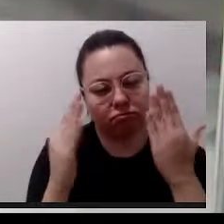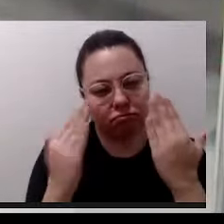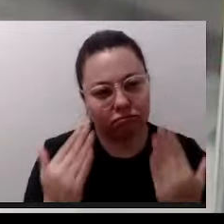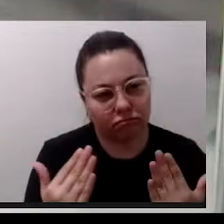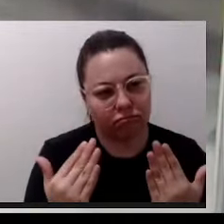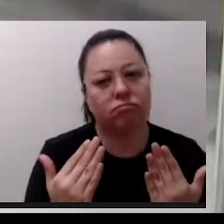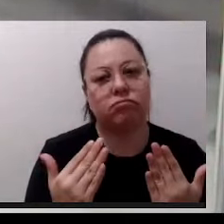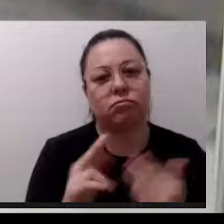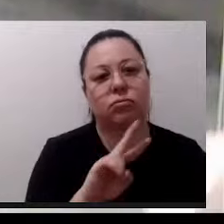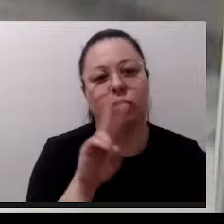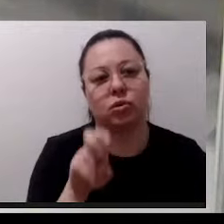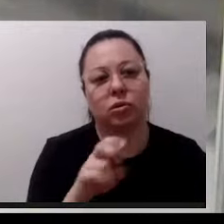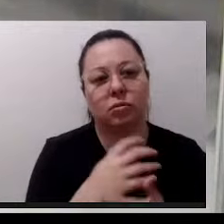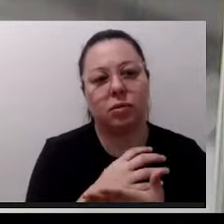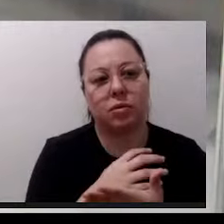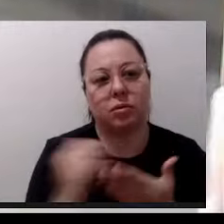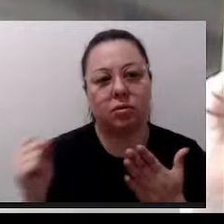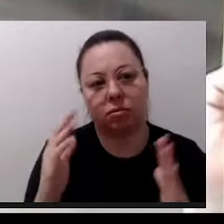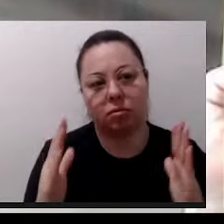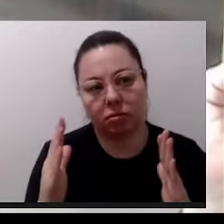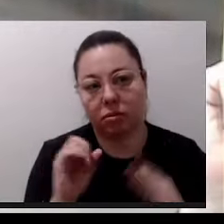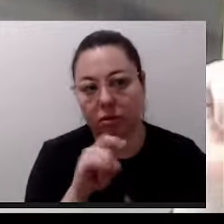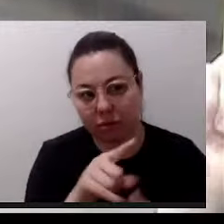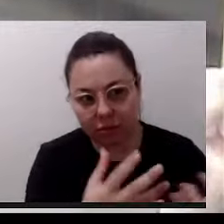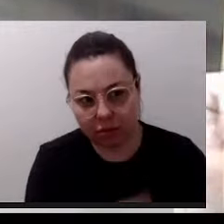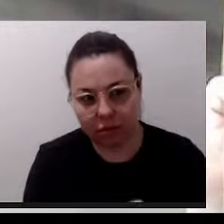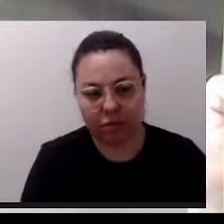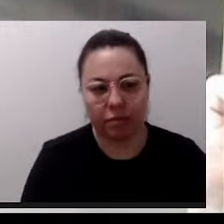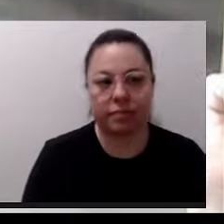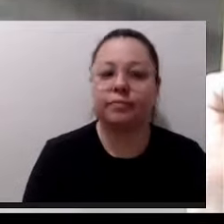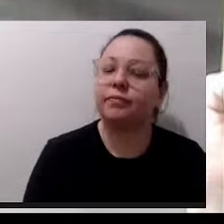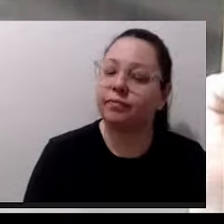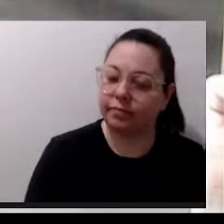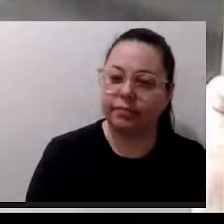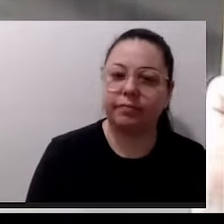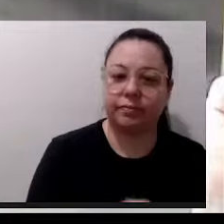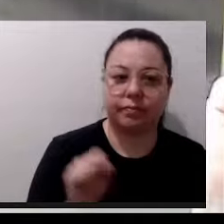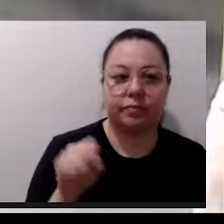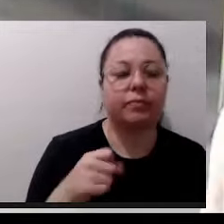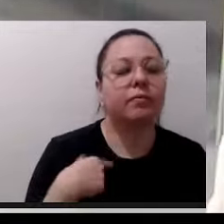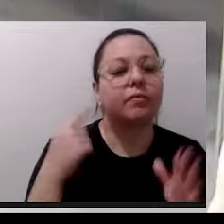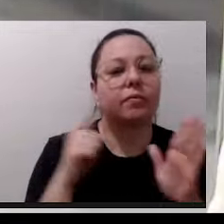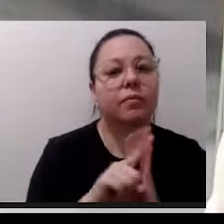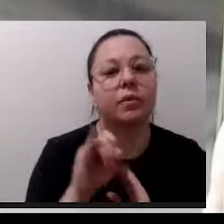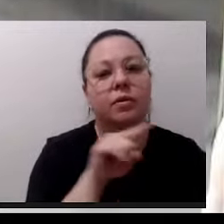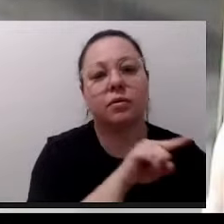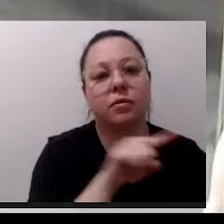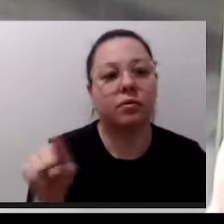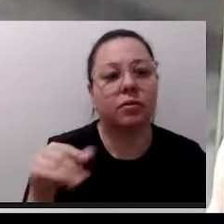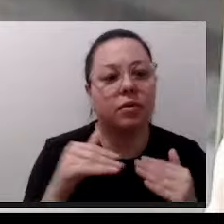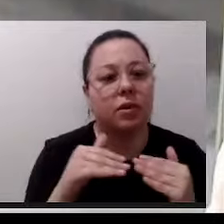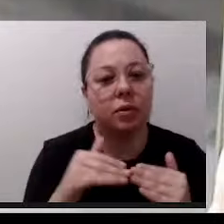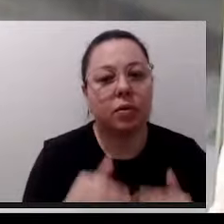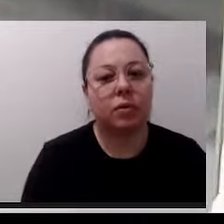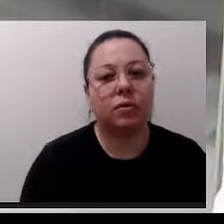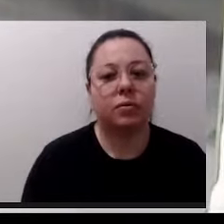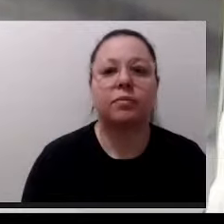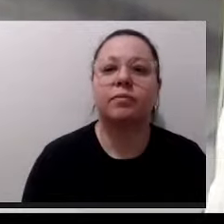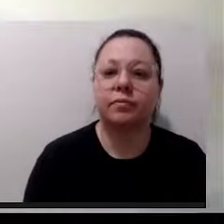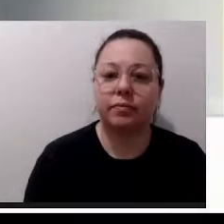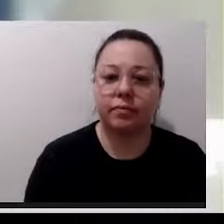da prescrição, se Vossa Excelência permitir. Pois não, tá? Me dá se todos estão de acordo. De acordo, senhor presidente. Só De com